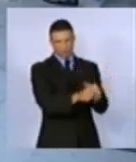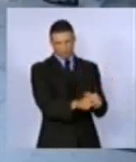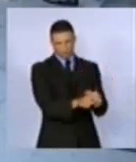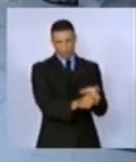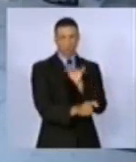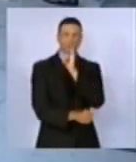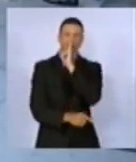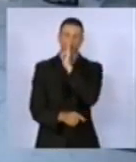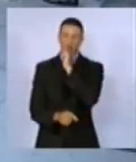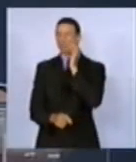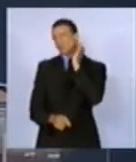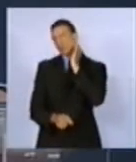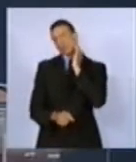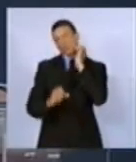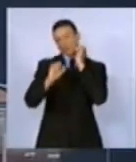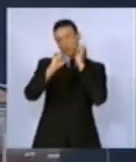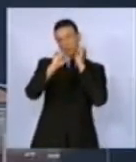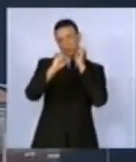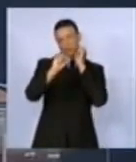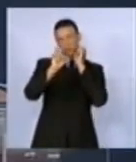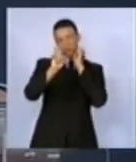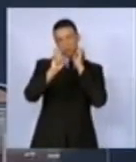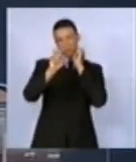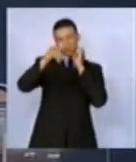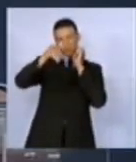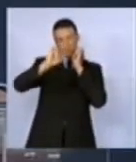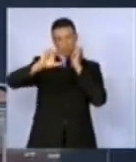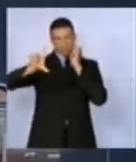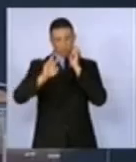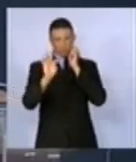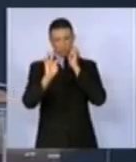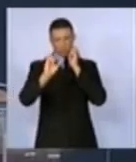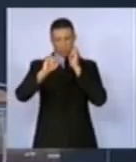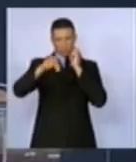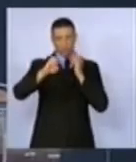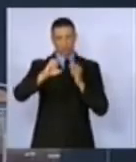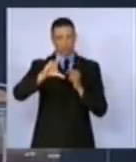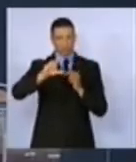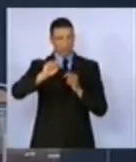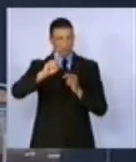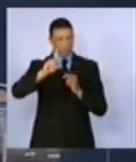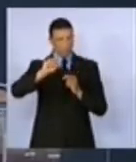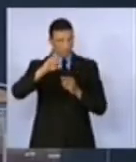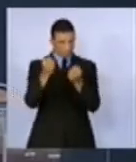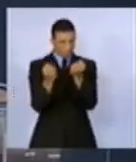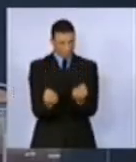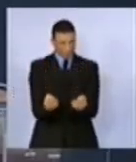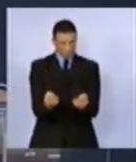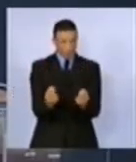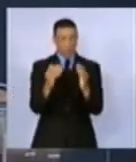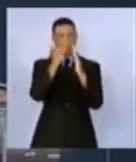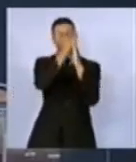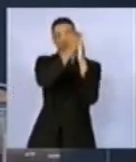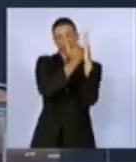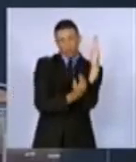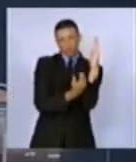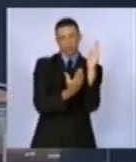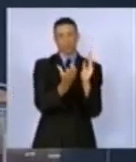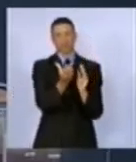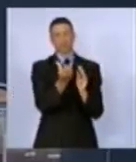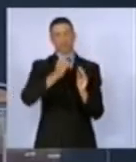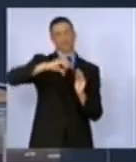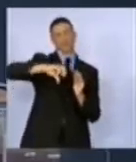média de produtividade de 85 Tonel por hectare chegou ter há 2 anos atrás 69 Tonel por hectare